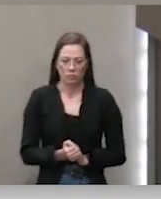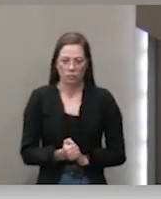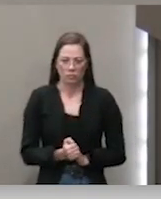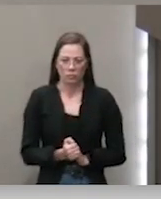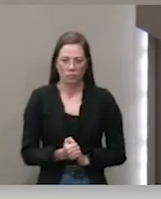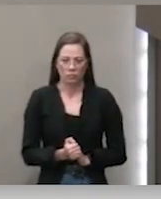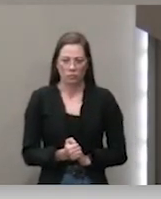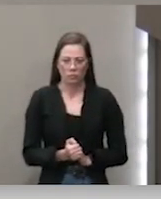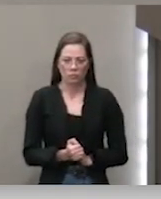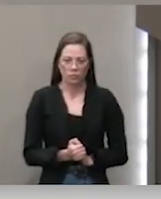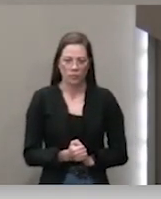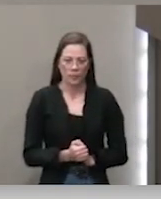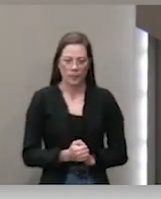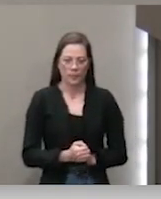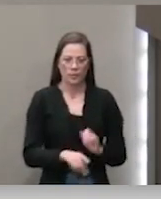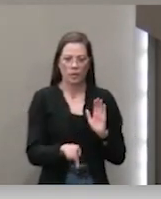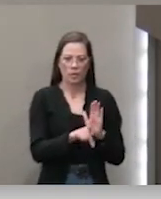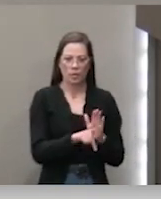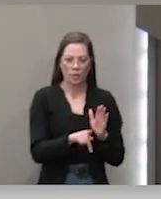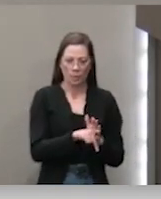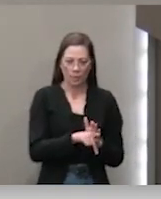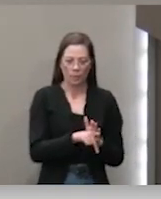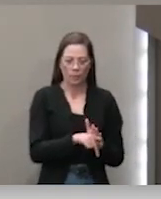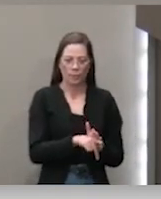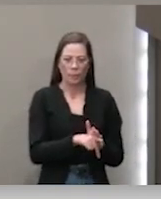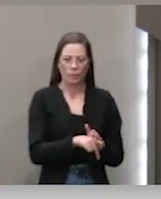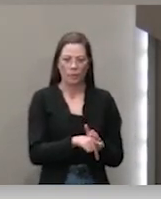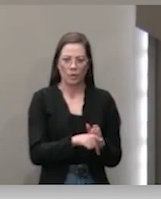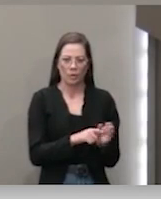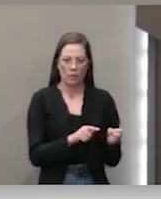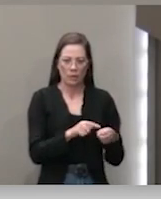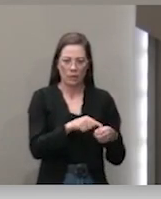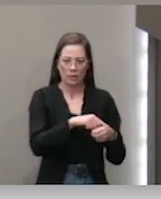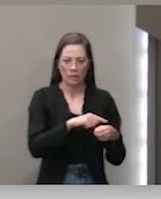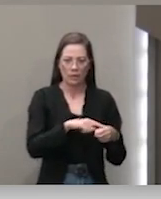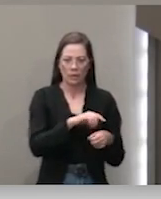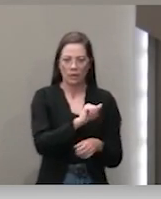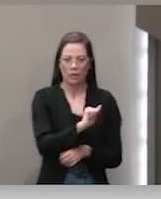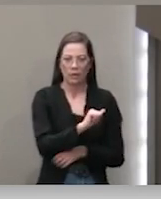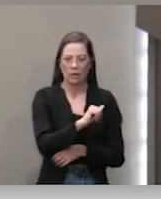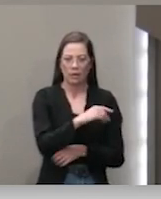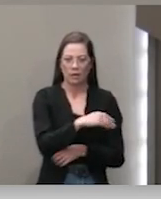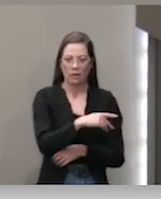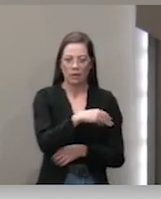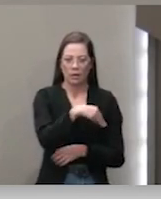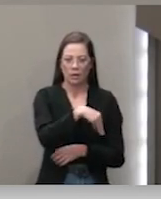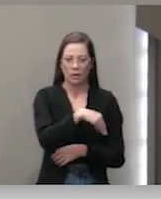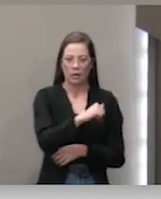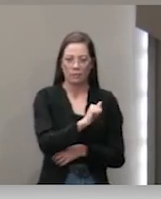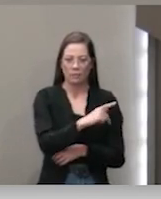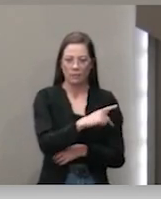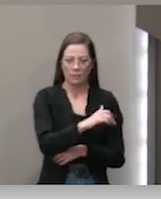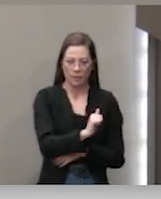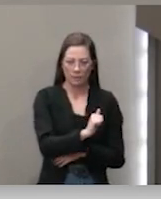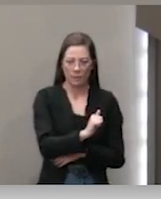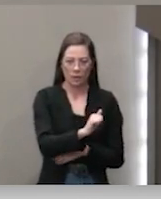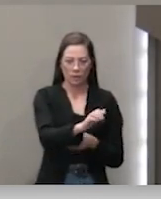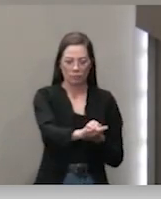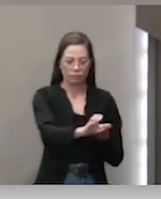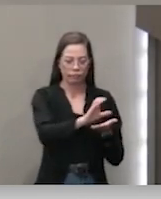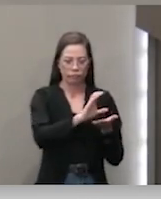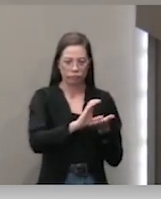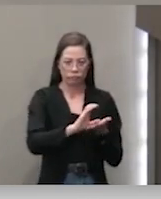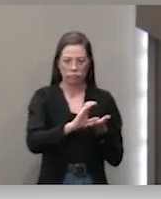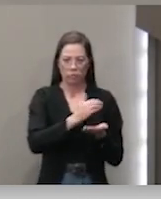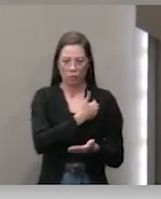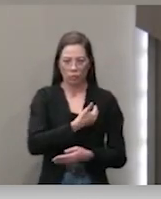o Amapá vai receber 511 milhões de reais, tá, do governo federal,